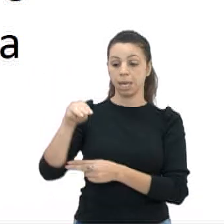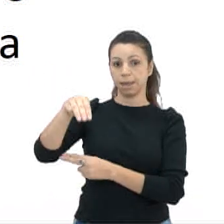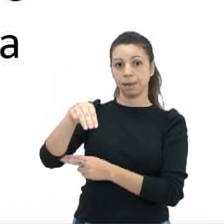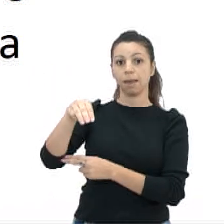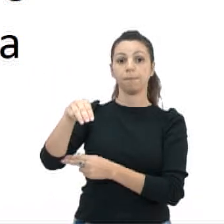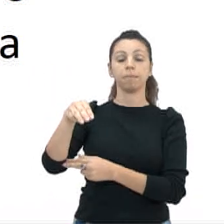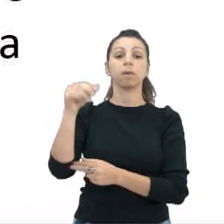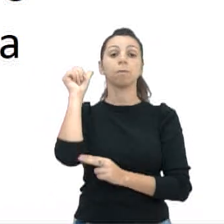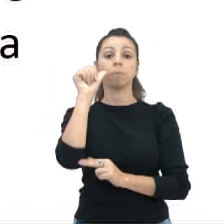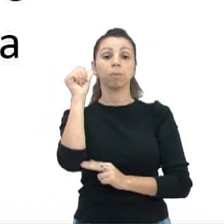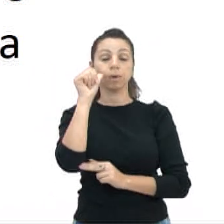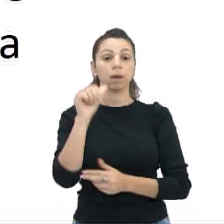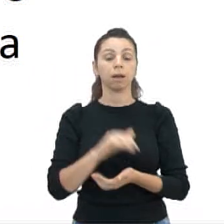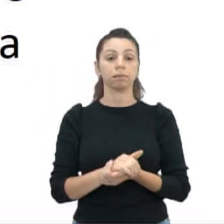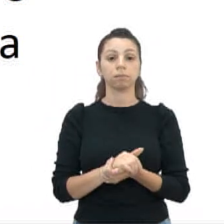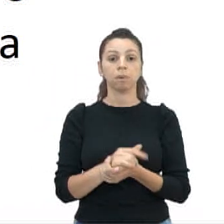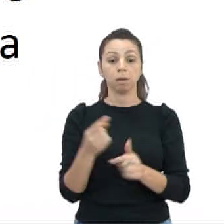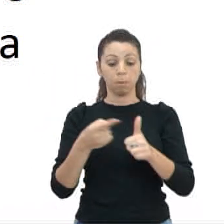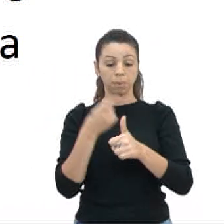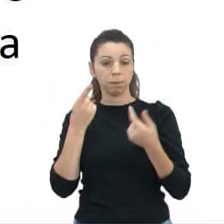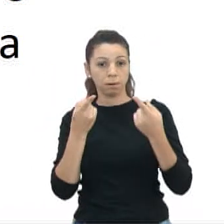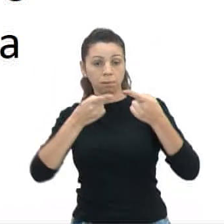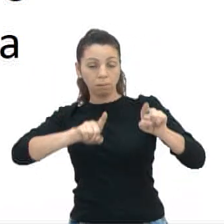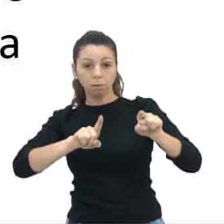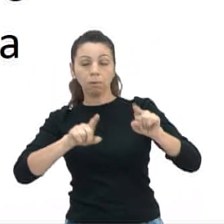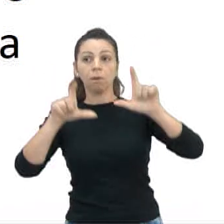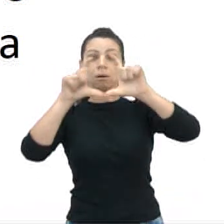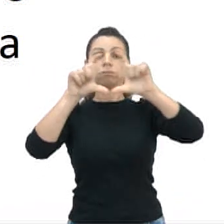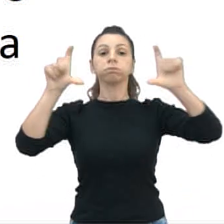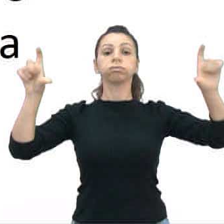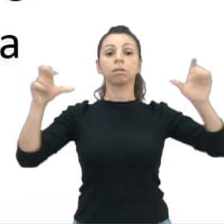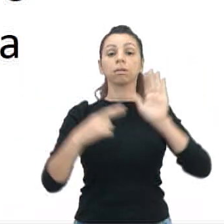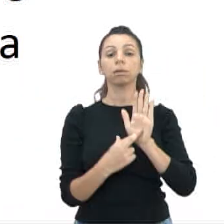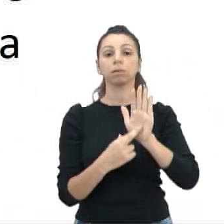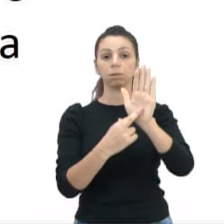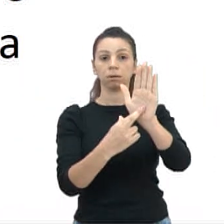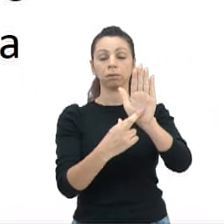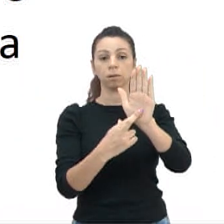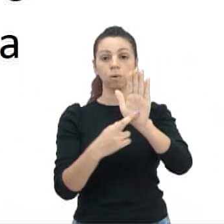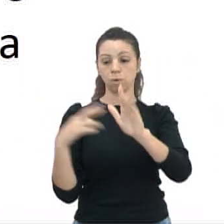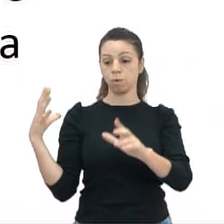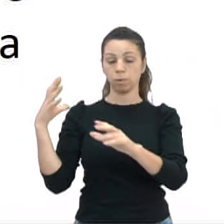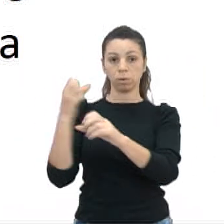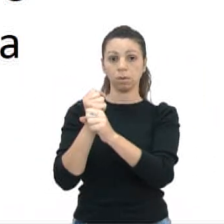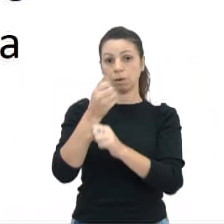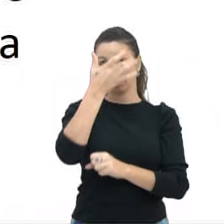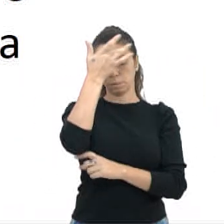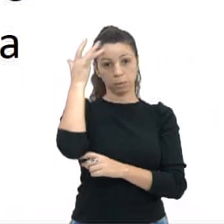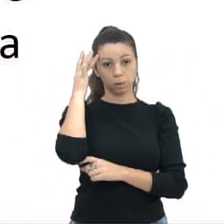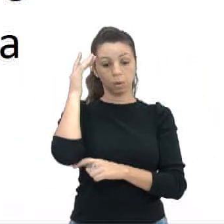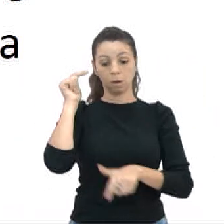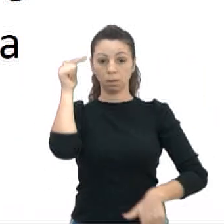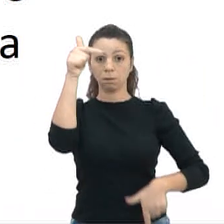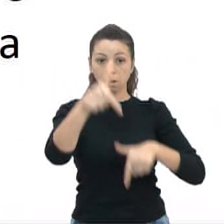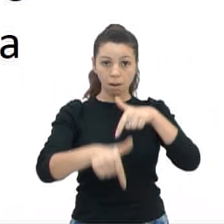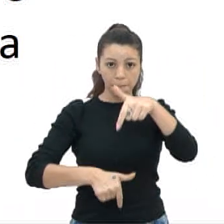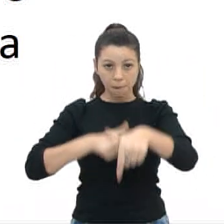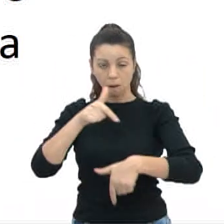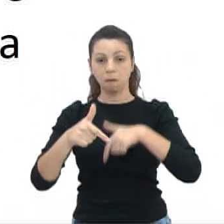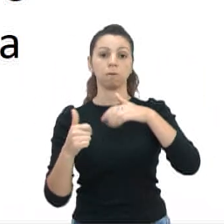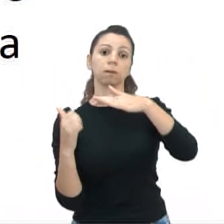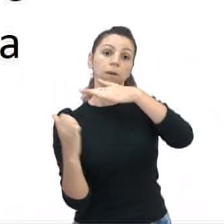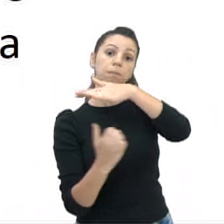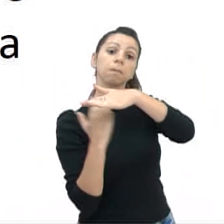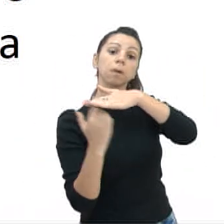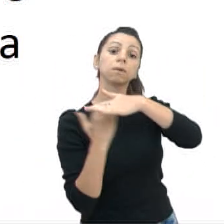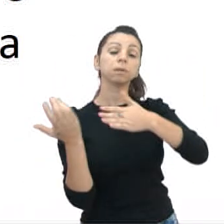mulheres. Primeiro desafio, qual é a expressão algébrica que vai representar o total de pessoas que trabalham nessa